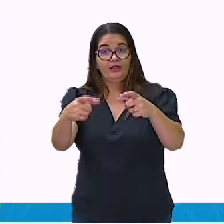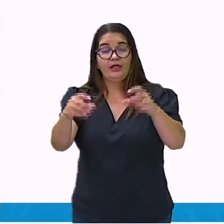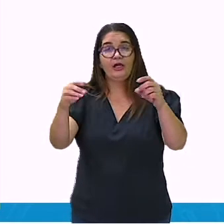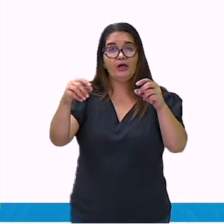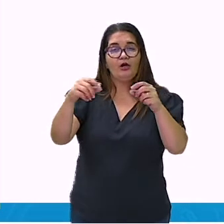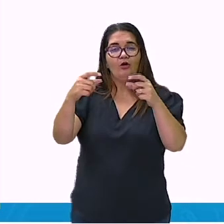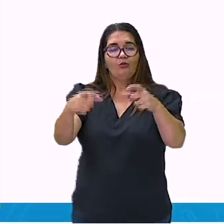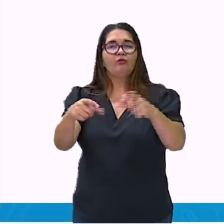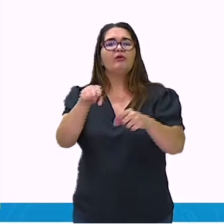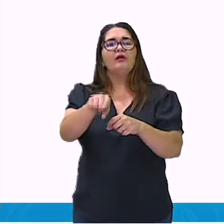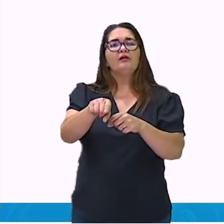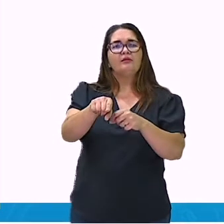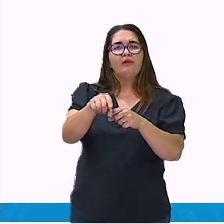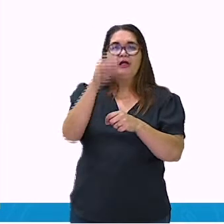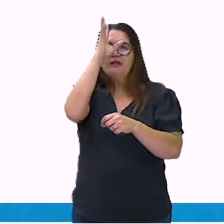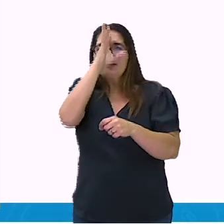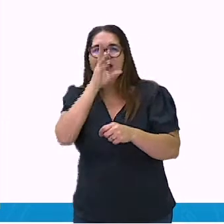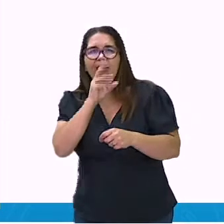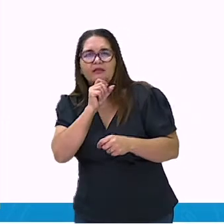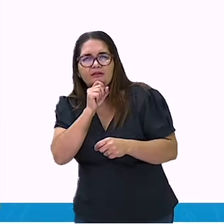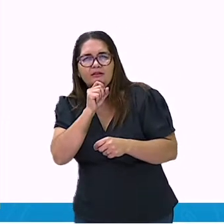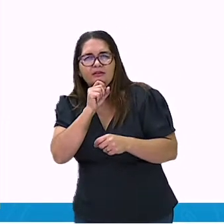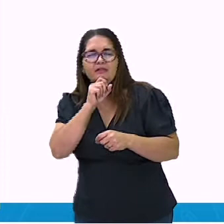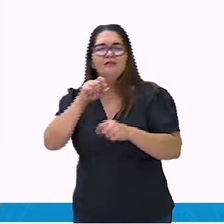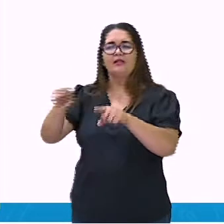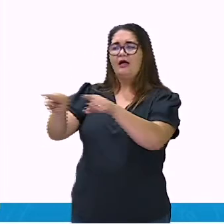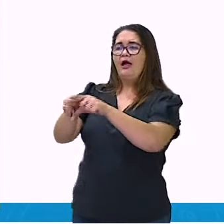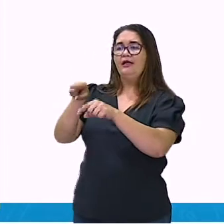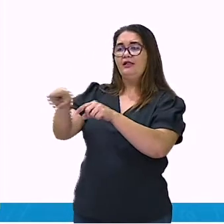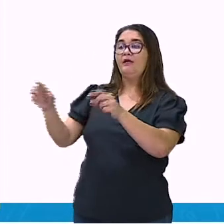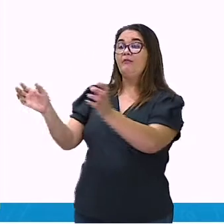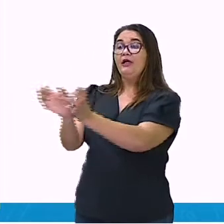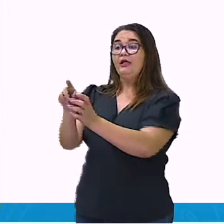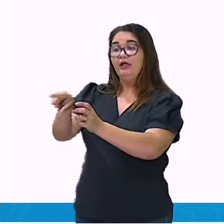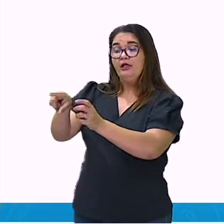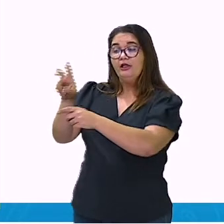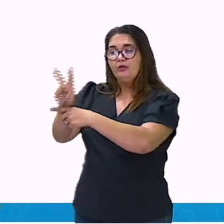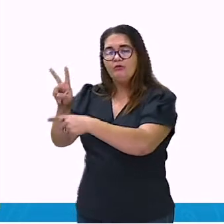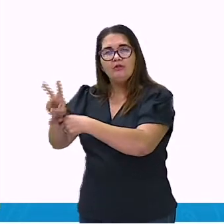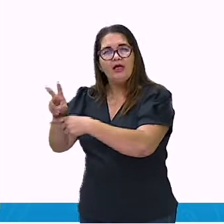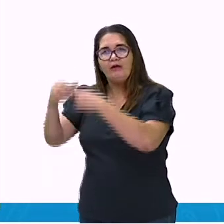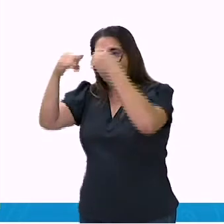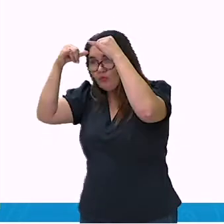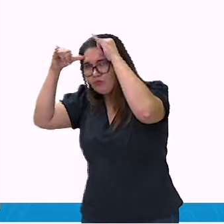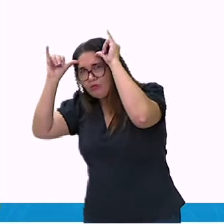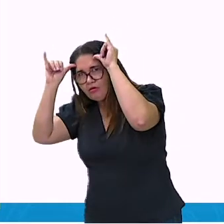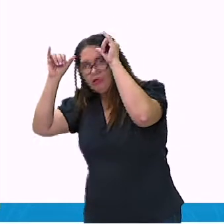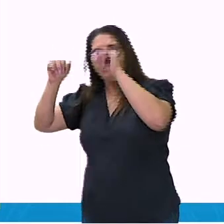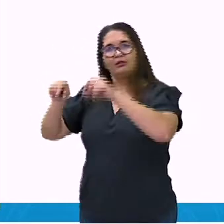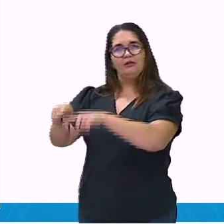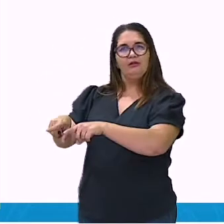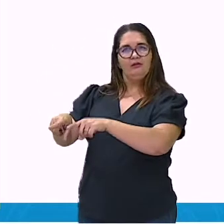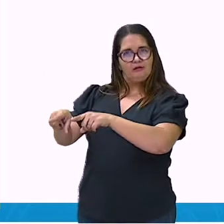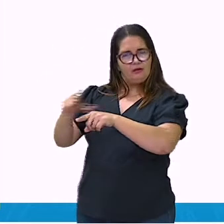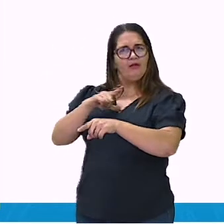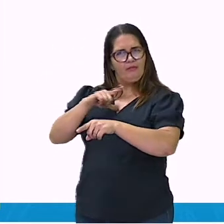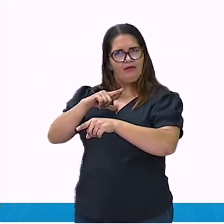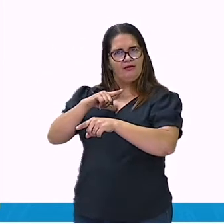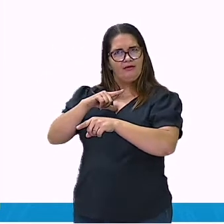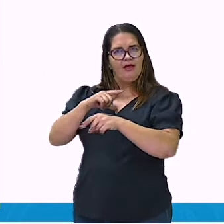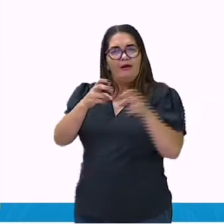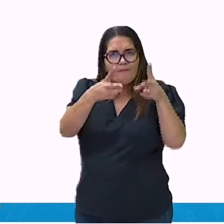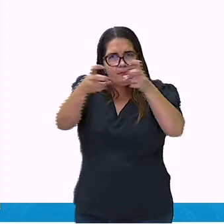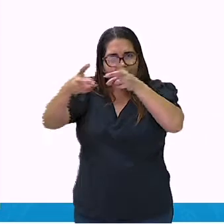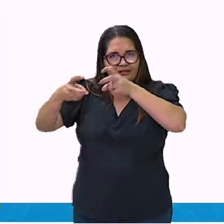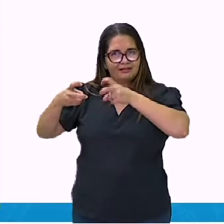né? E também tinha os currais por causa do boi. O boi, ele que